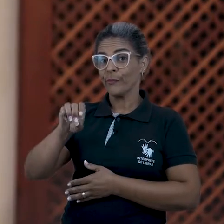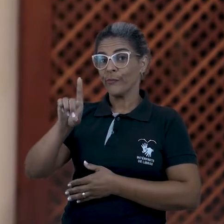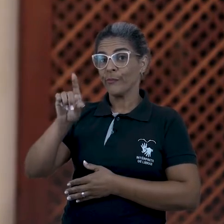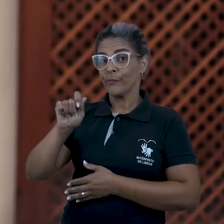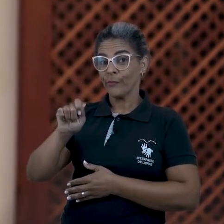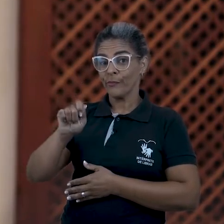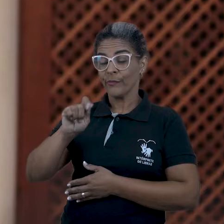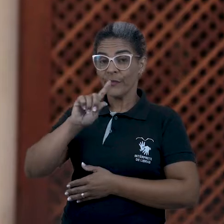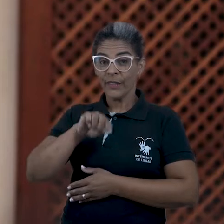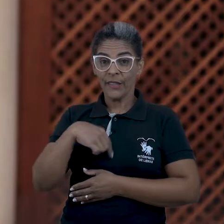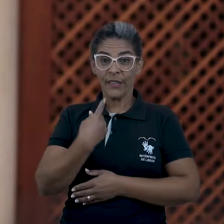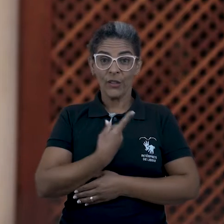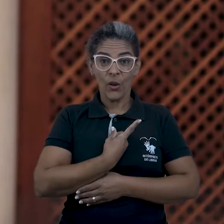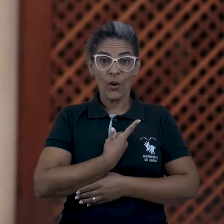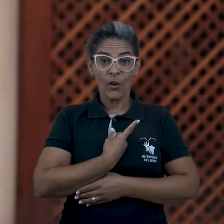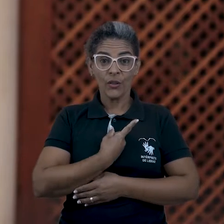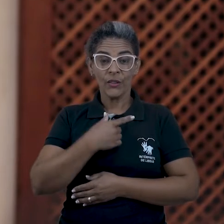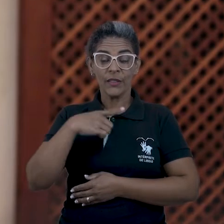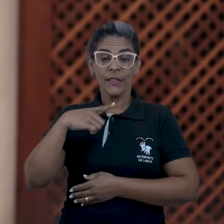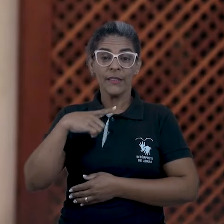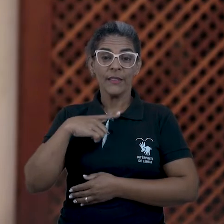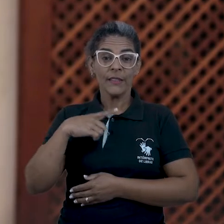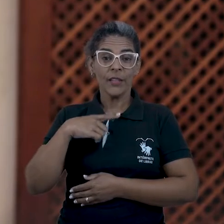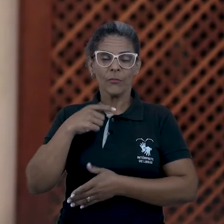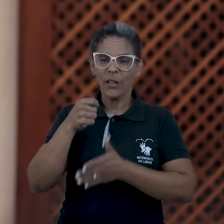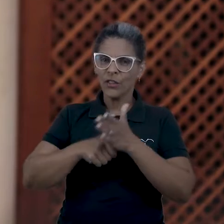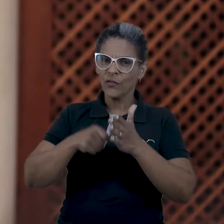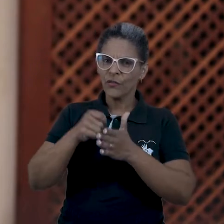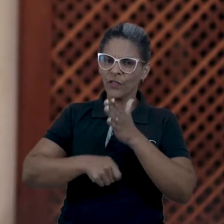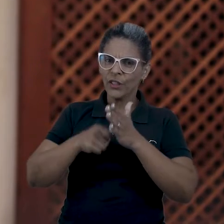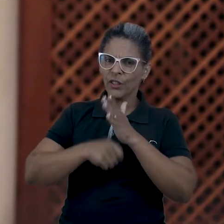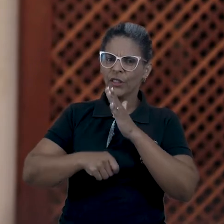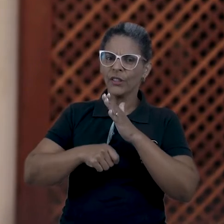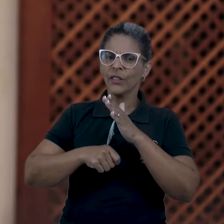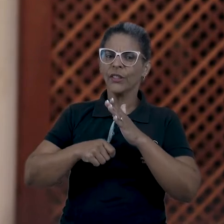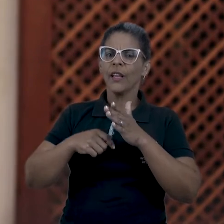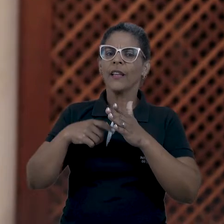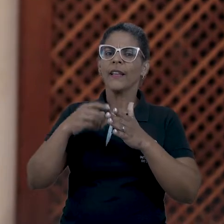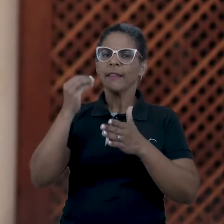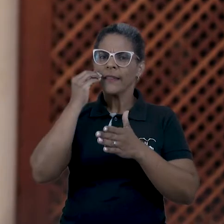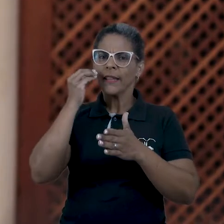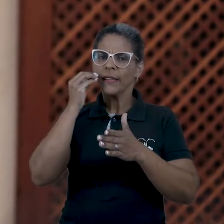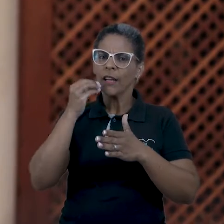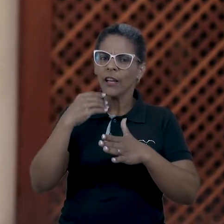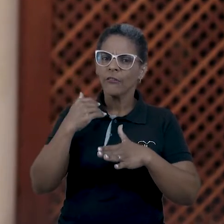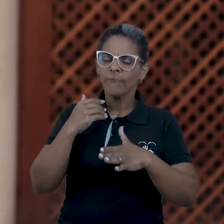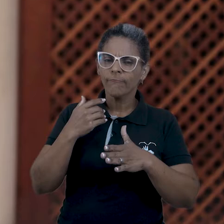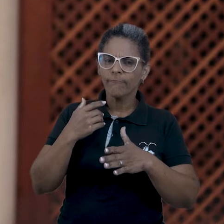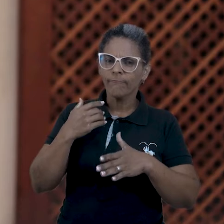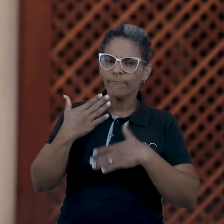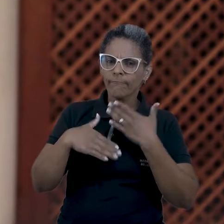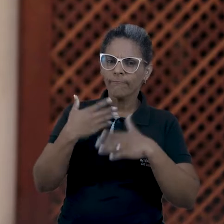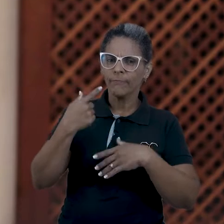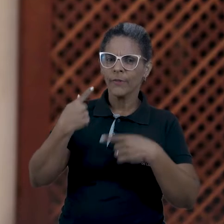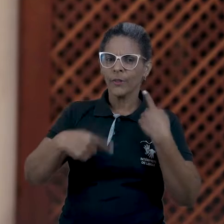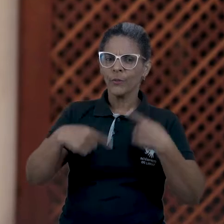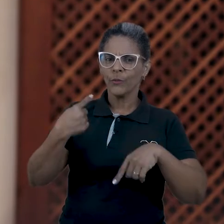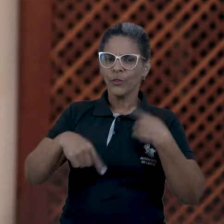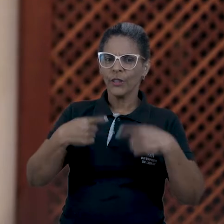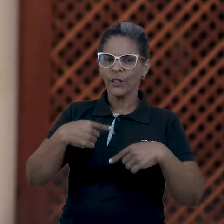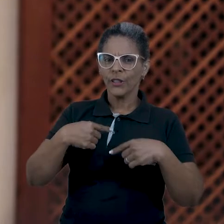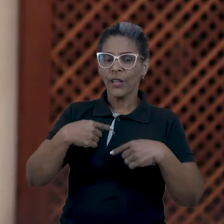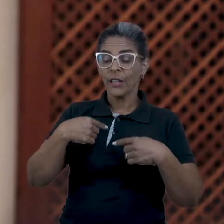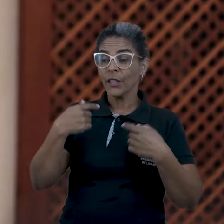quis estamos que se consideramos ativistas que estamos aí dentro da construção dessa das políticas a gente